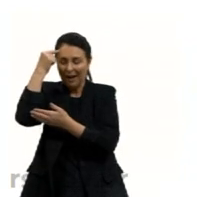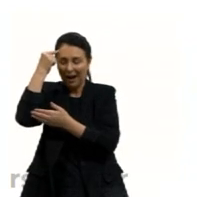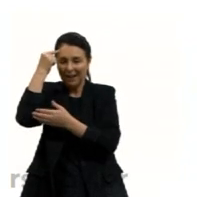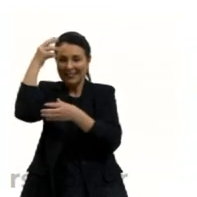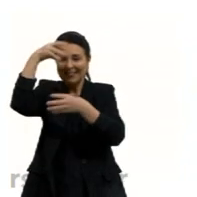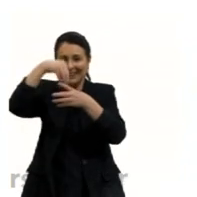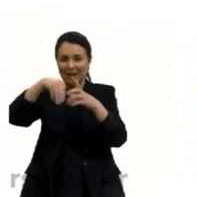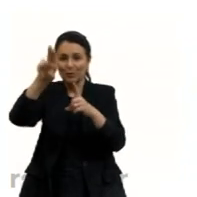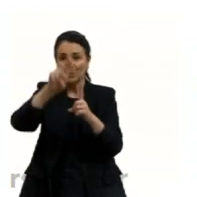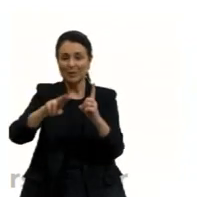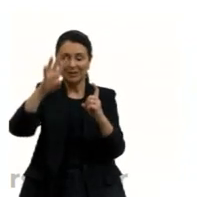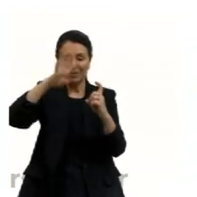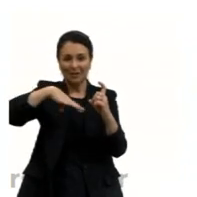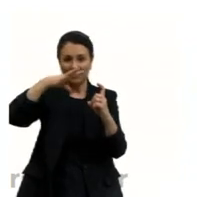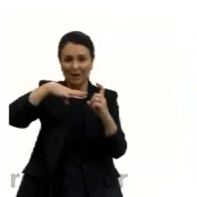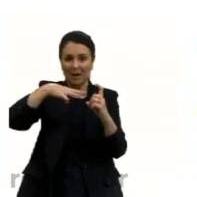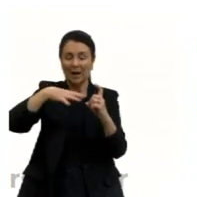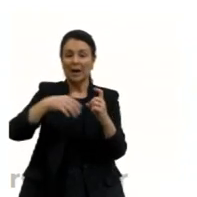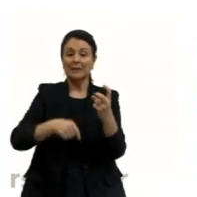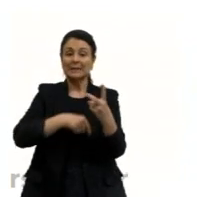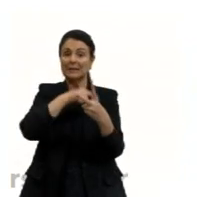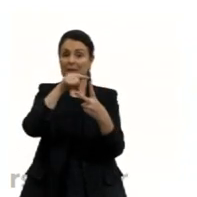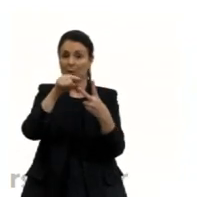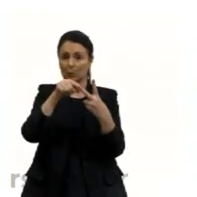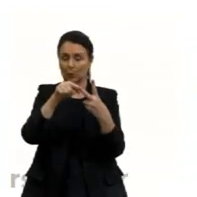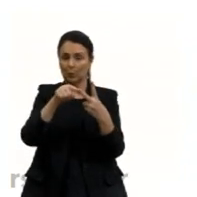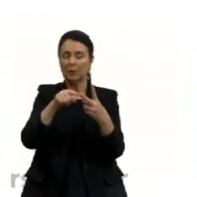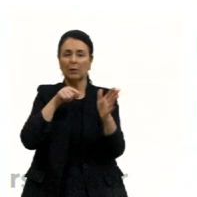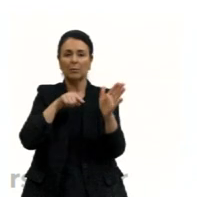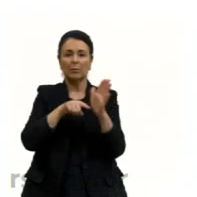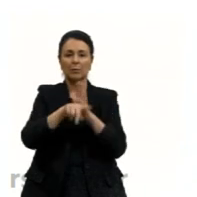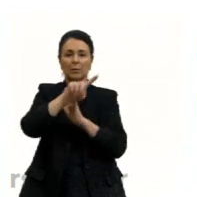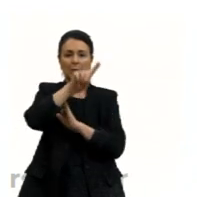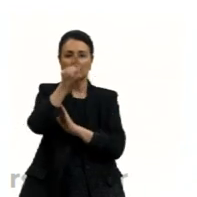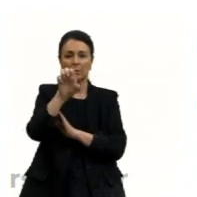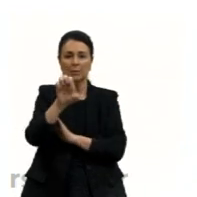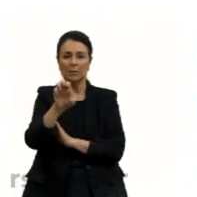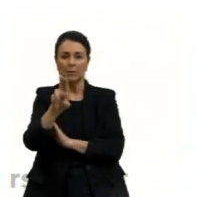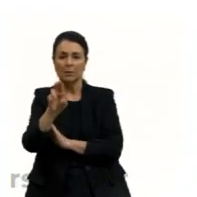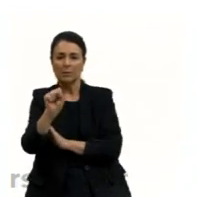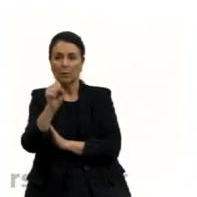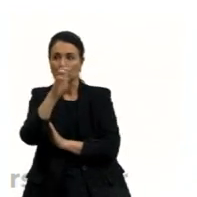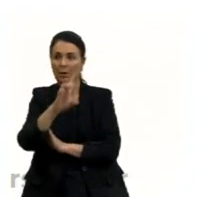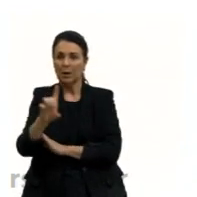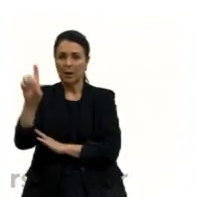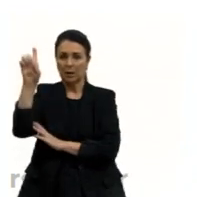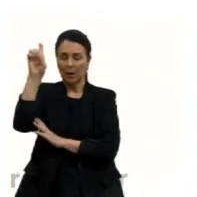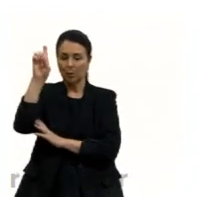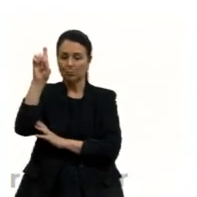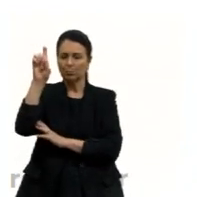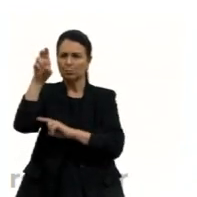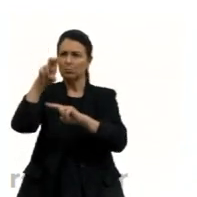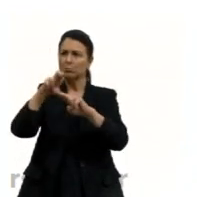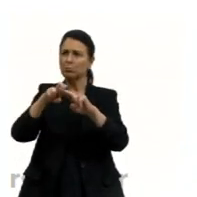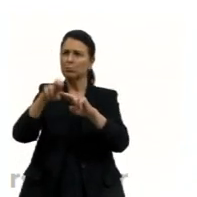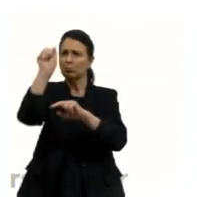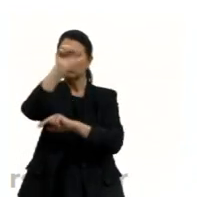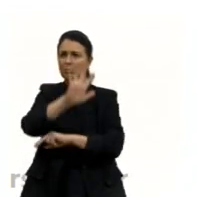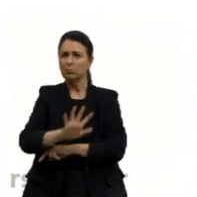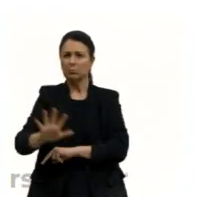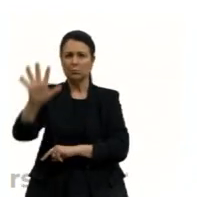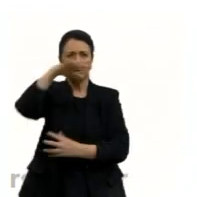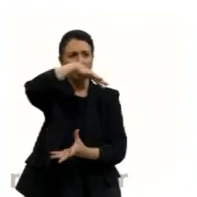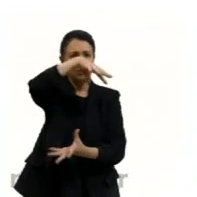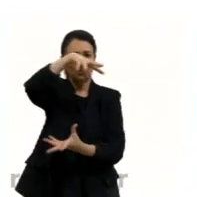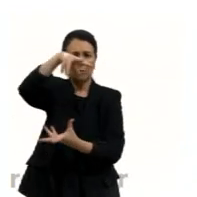mitológica para uma segunda questão Zeus ocupa o trono do universo agora o mundo está ordenado